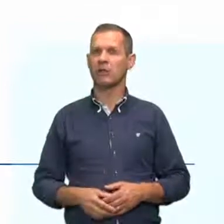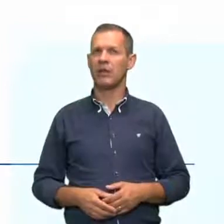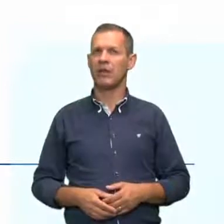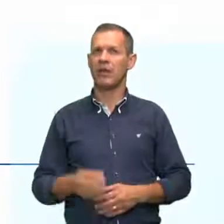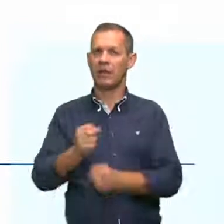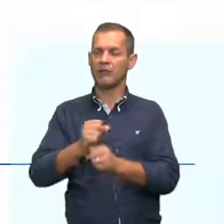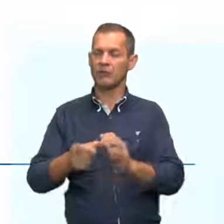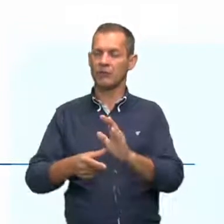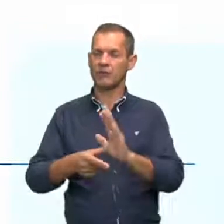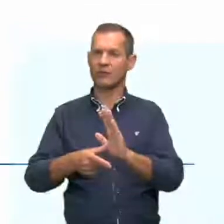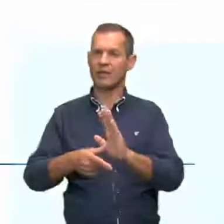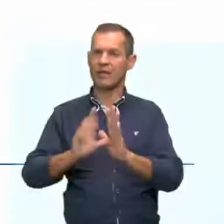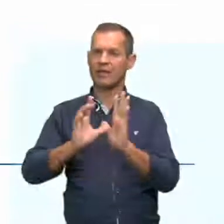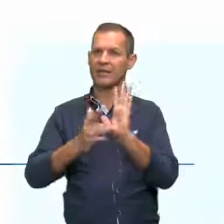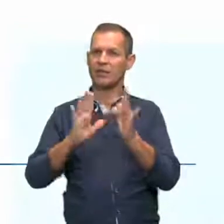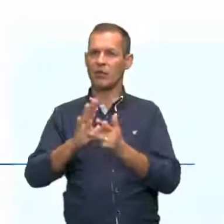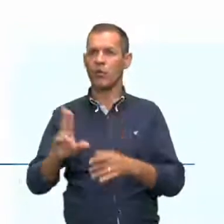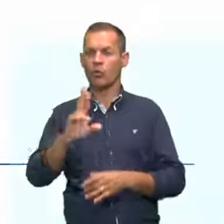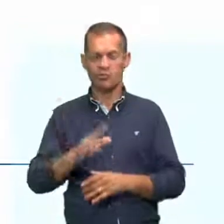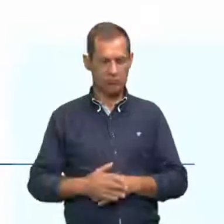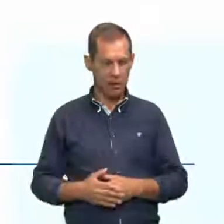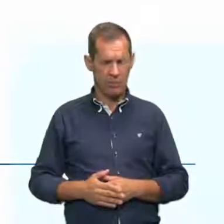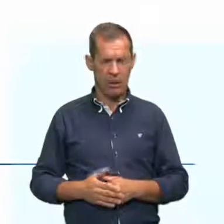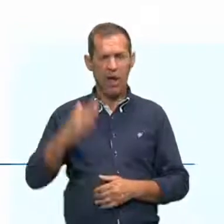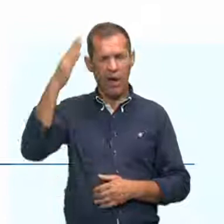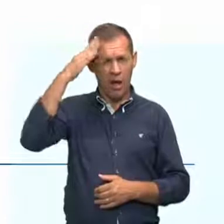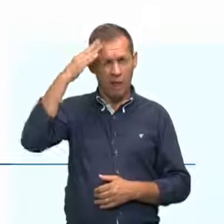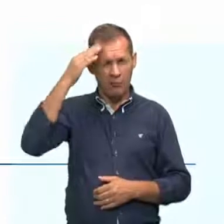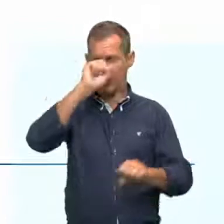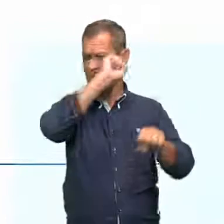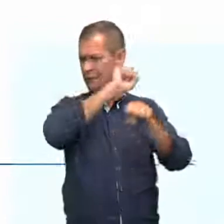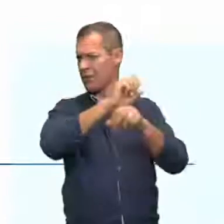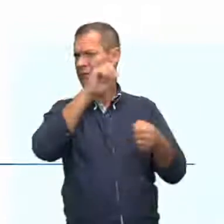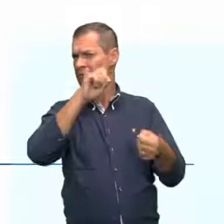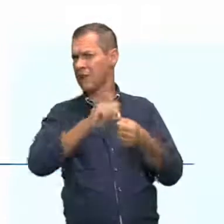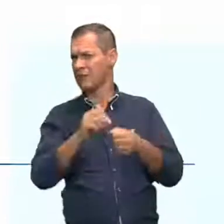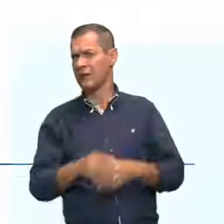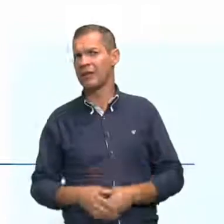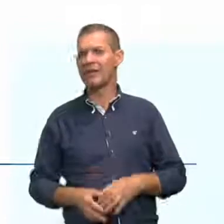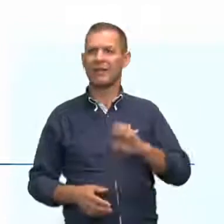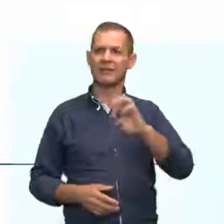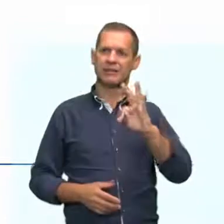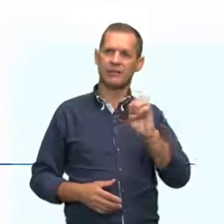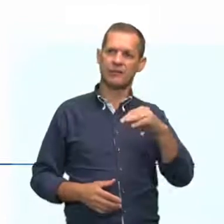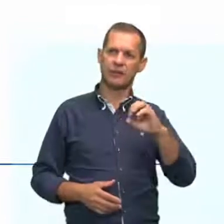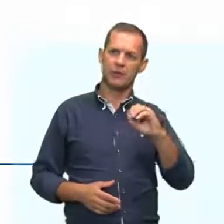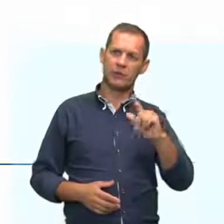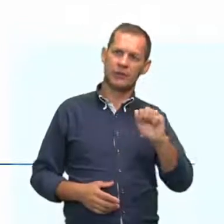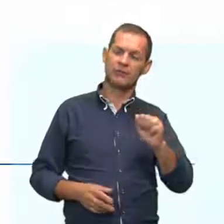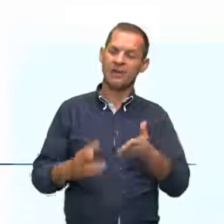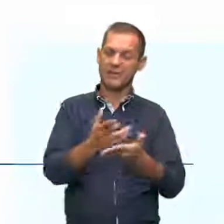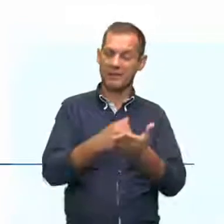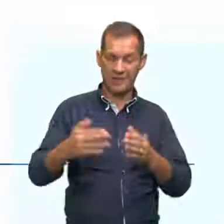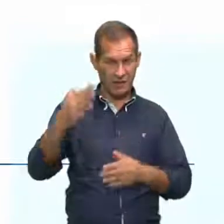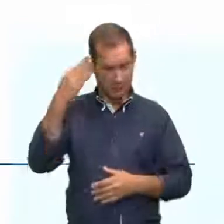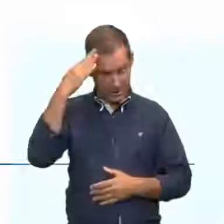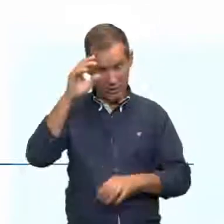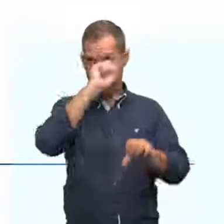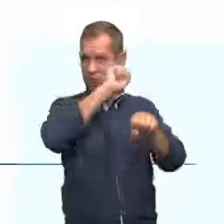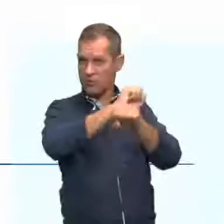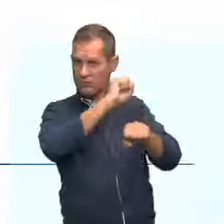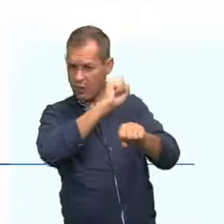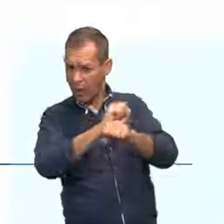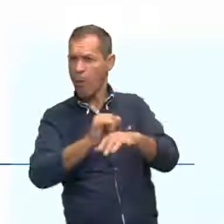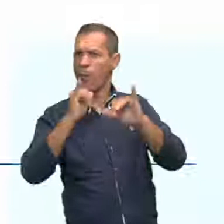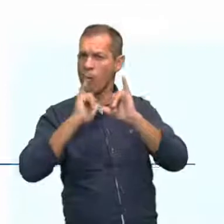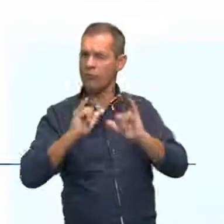eles utilizavam a cabeça dos escravos para fazer esse processo de esteganografia. Eles tatuavam na cabeça